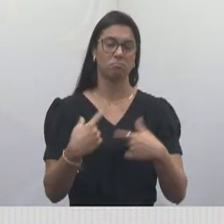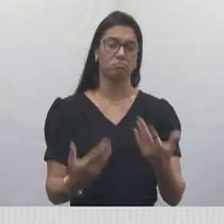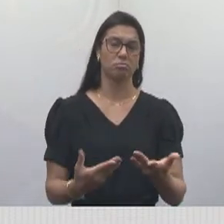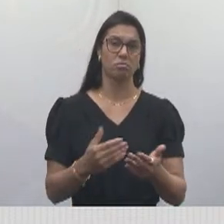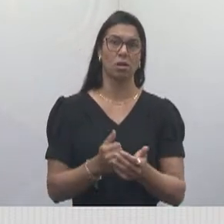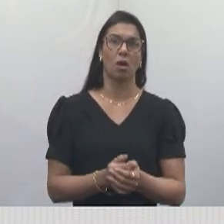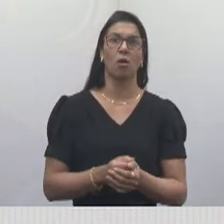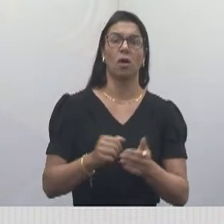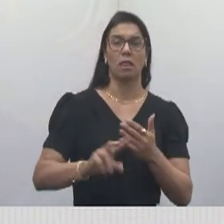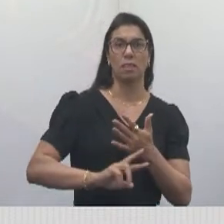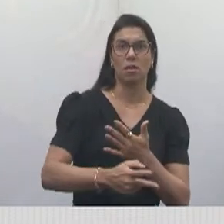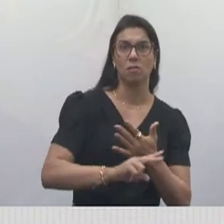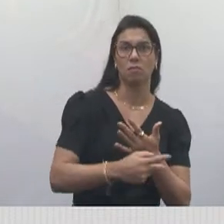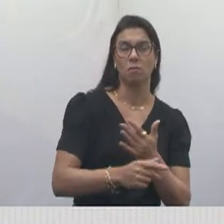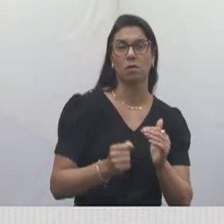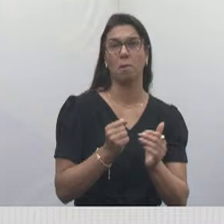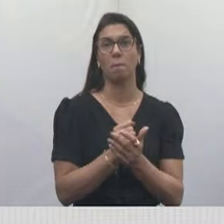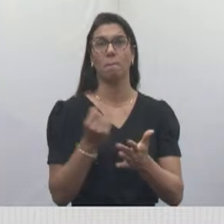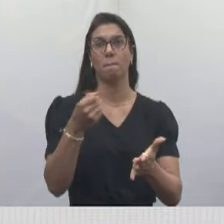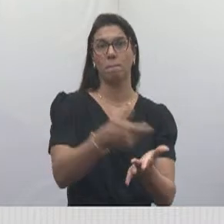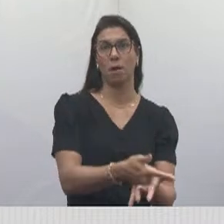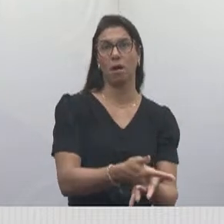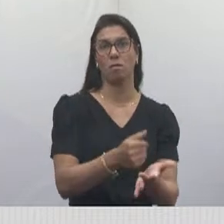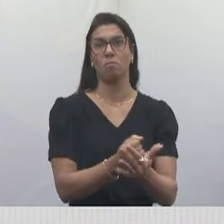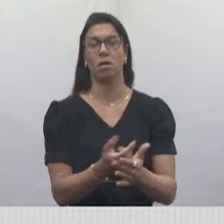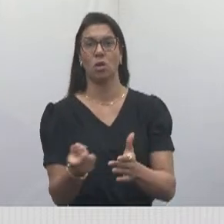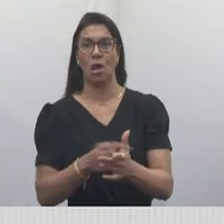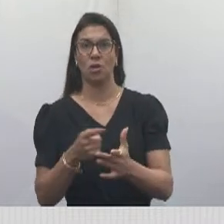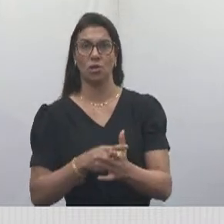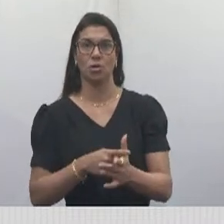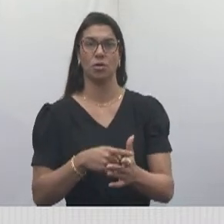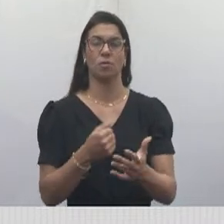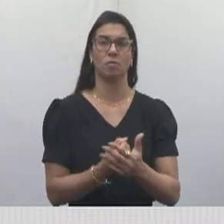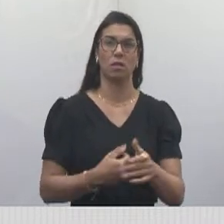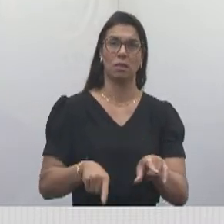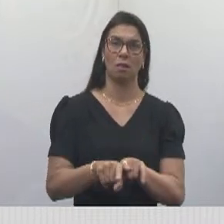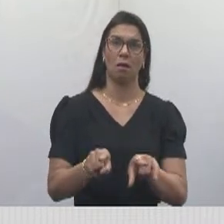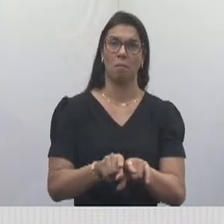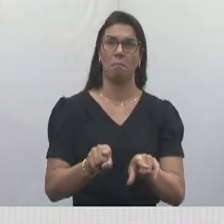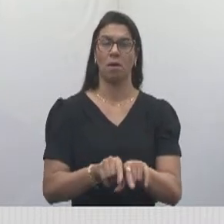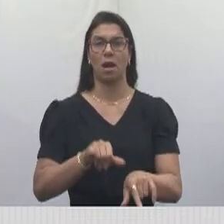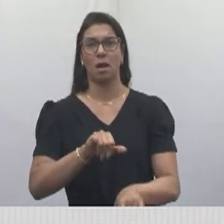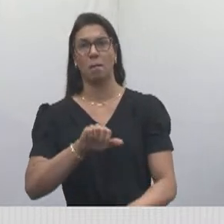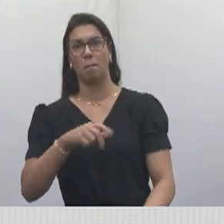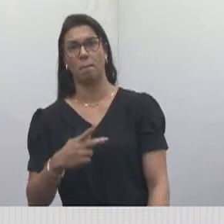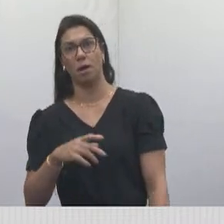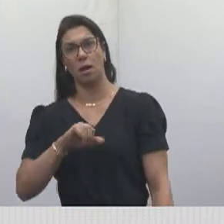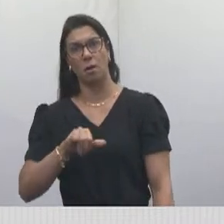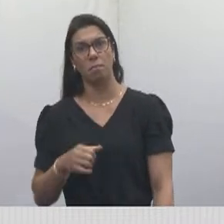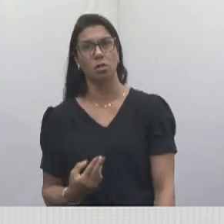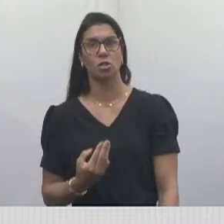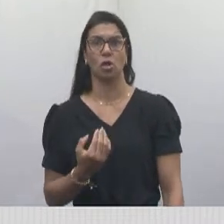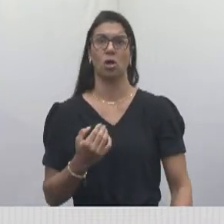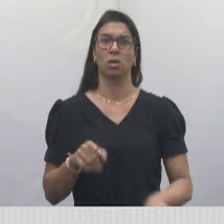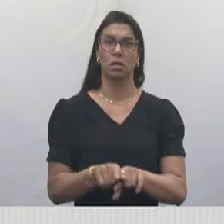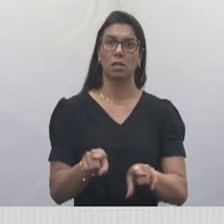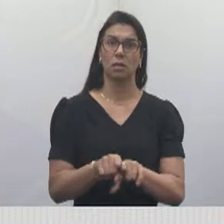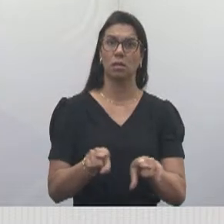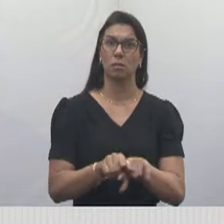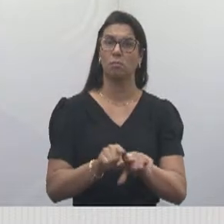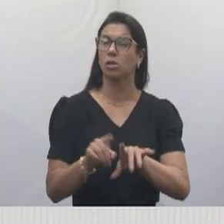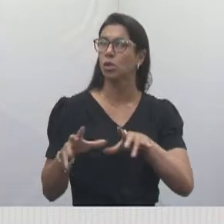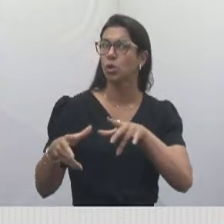regular e transferência para pagamento dos encargos sociais, sobretudo aí IPMJ regular. Então, todos